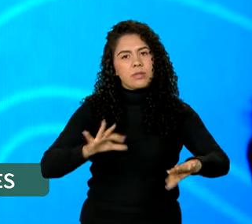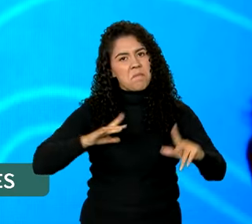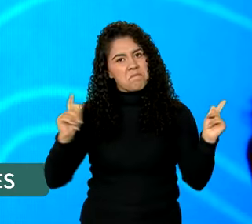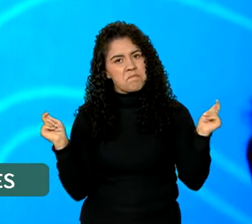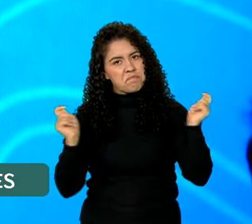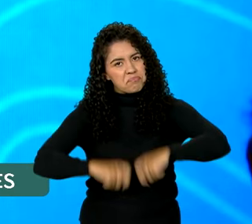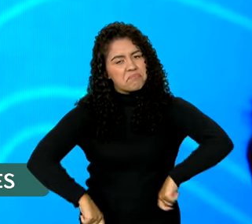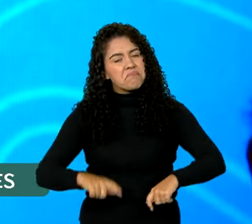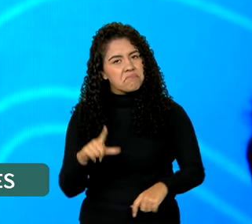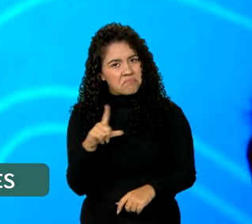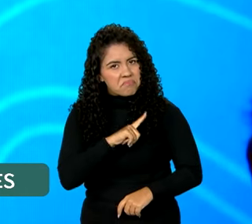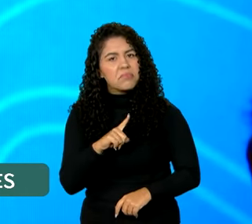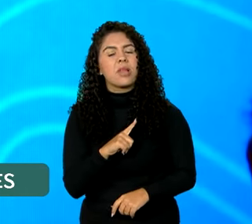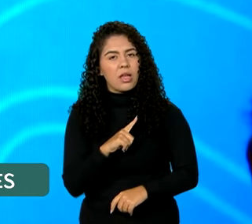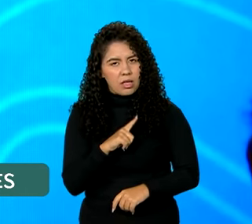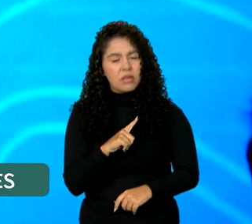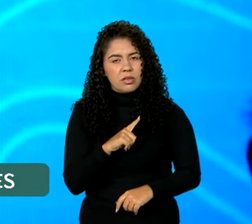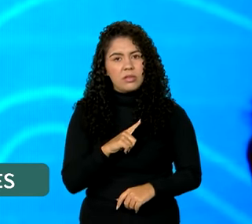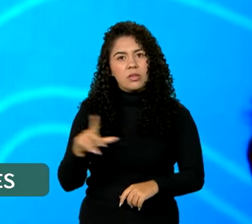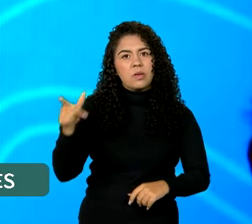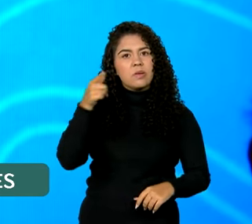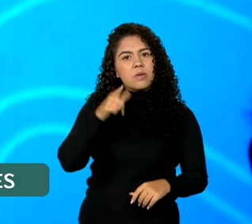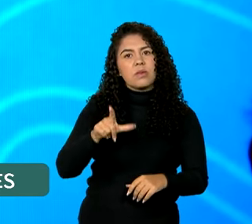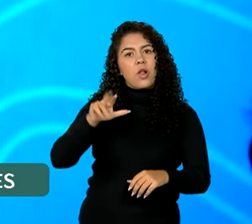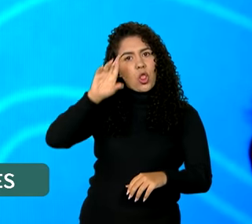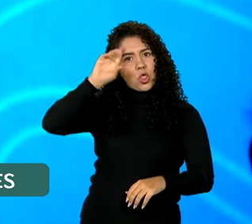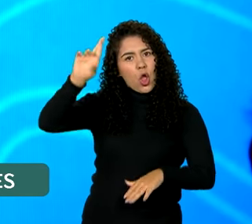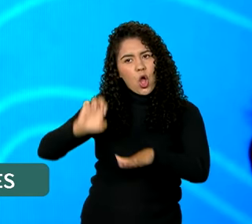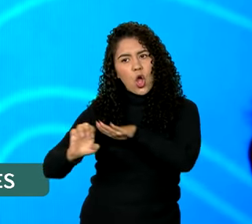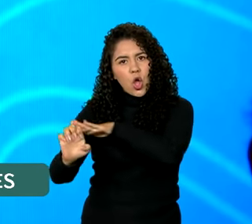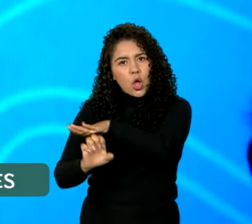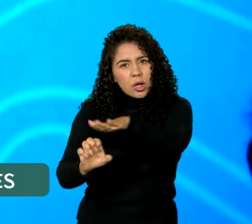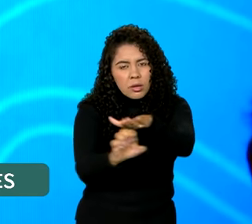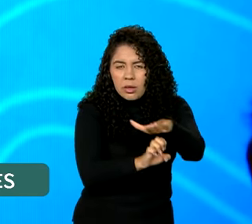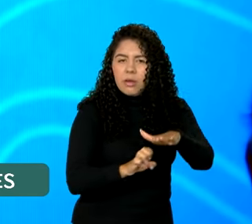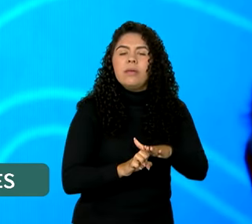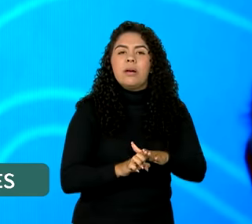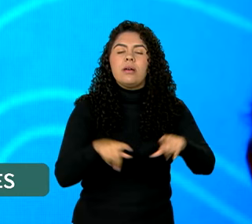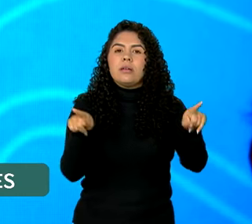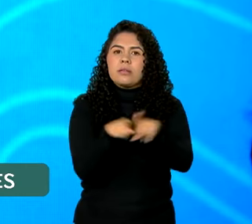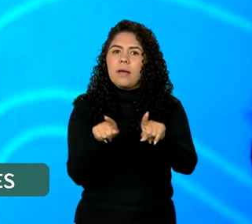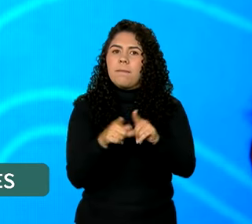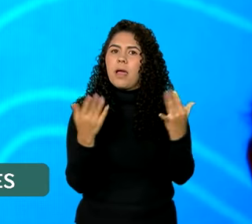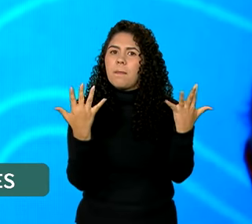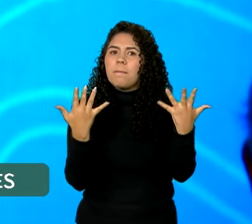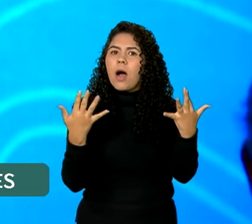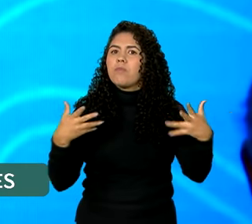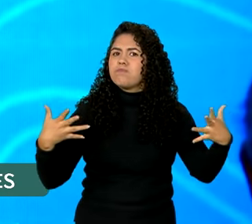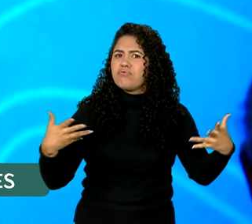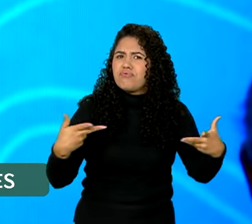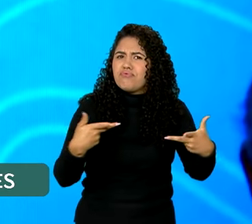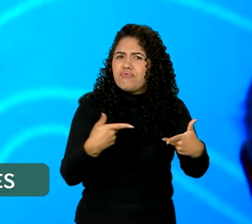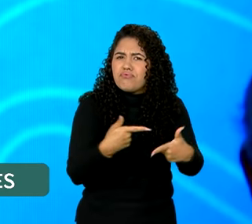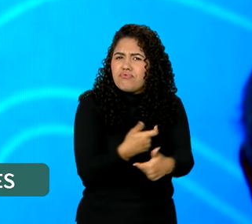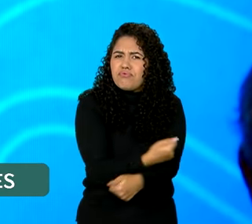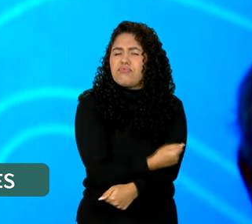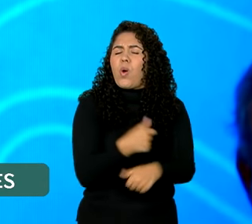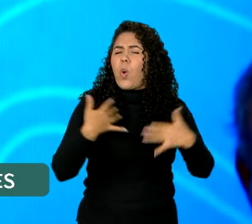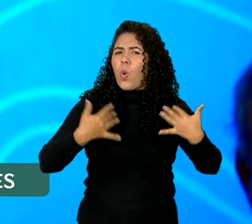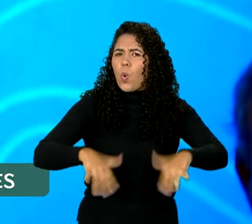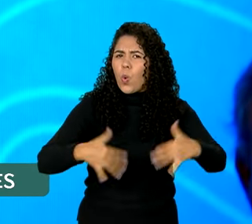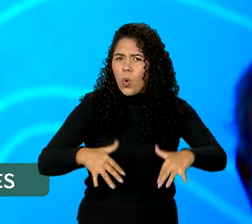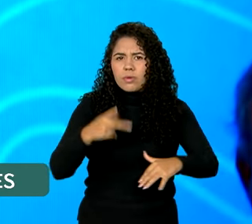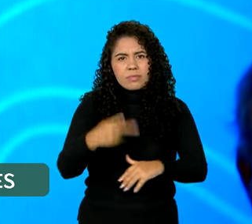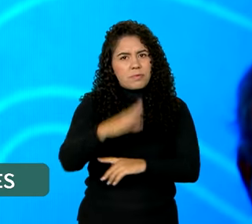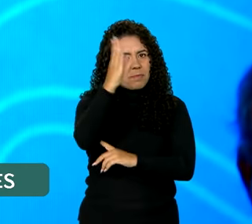capacidade realizadora de nossos empresários e a qualidade da mão de obra brasileira sempre elogiada